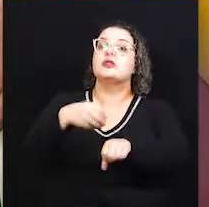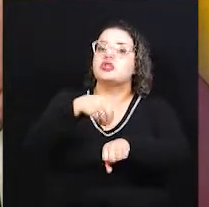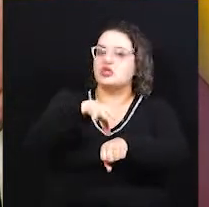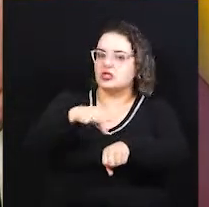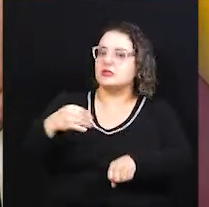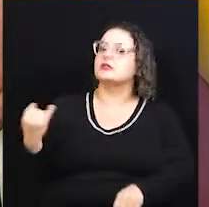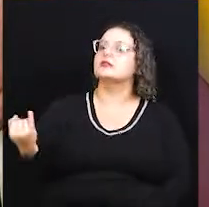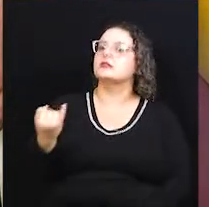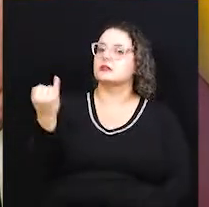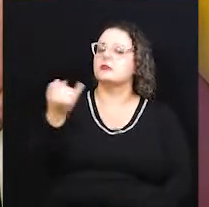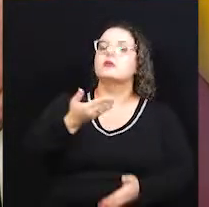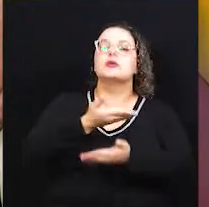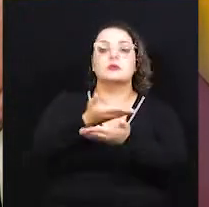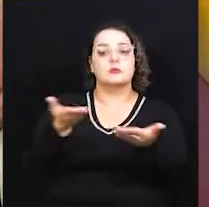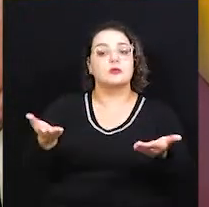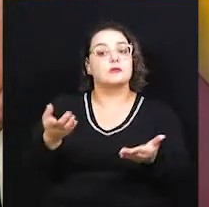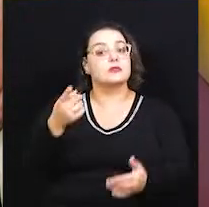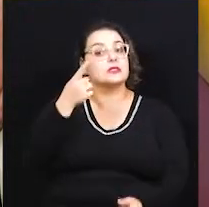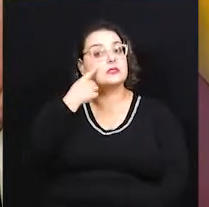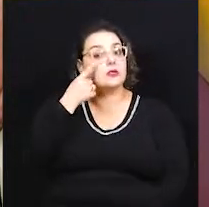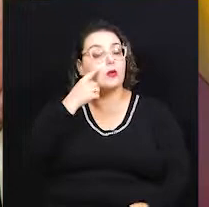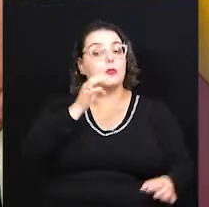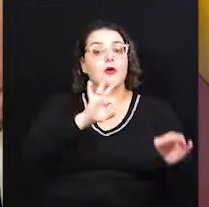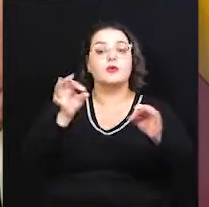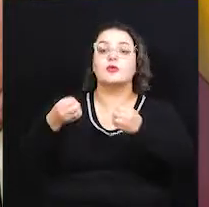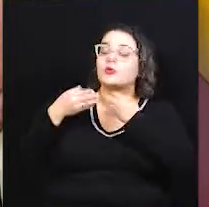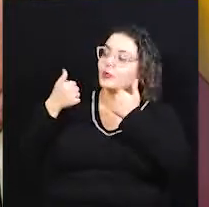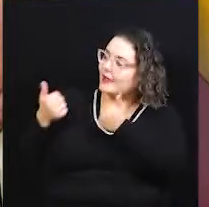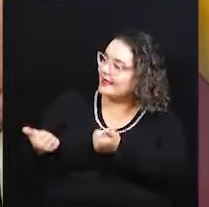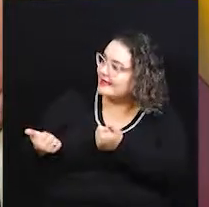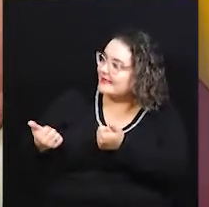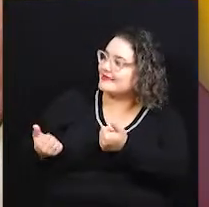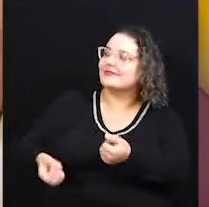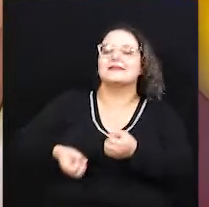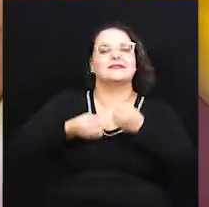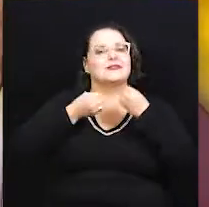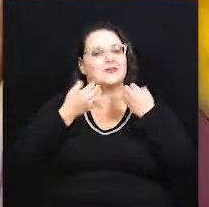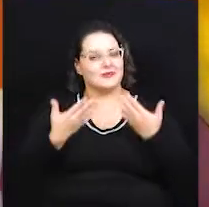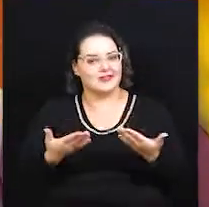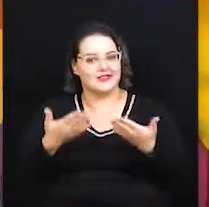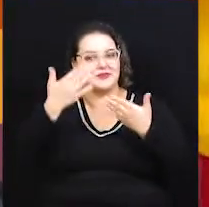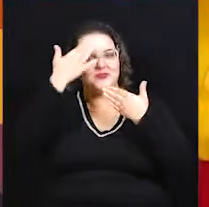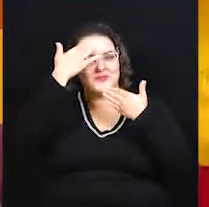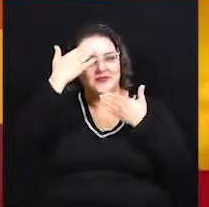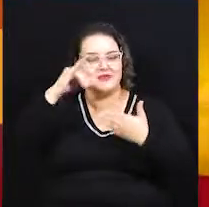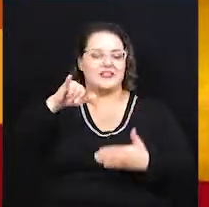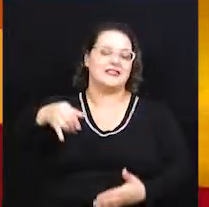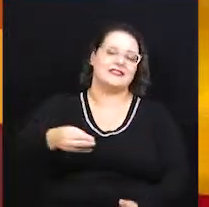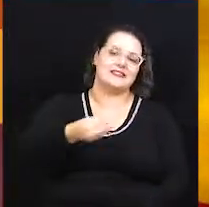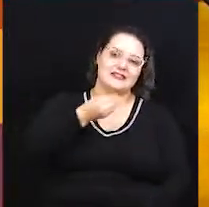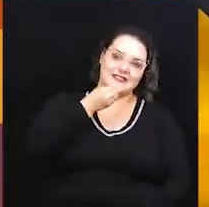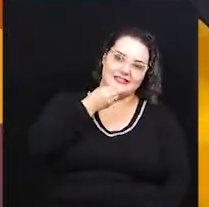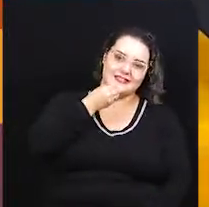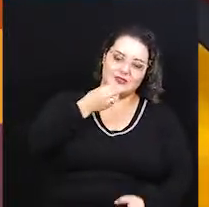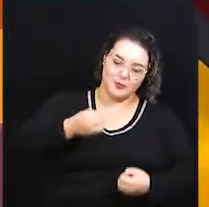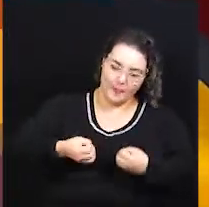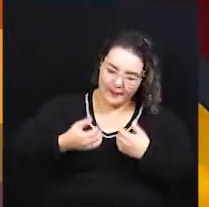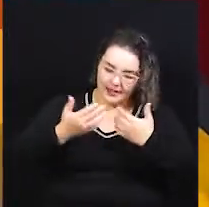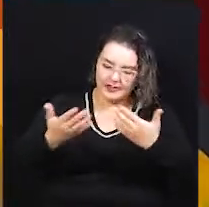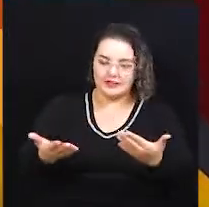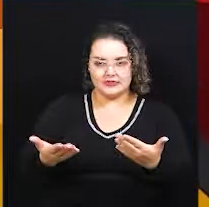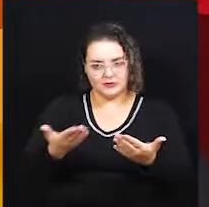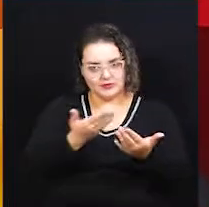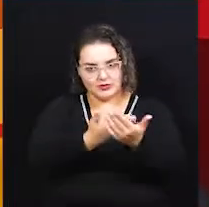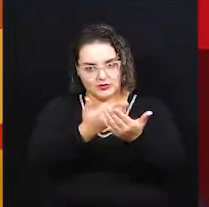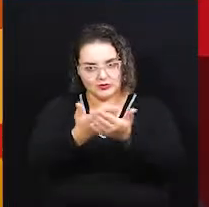dicas importantes para vocês que estão acompanhando a gente. Tudo bem, Francisco? Tudo bem, primeiramente queria agradecer a oportunidade de levar para os estudantes que estão